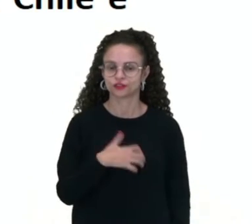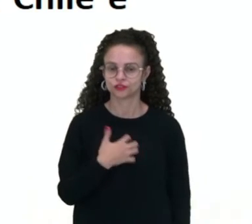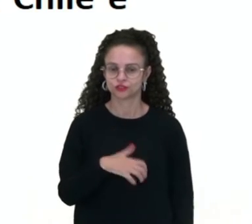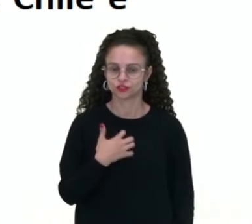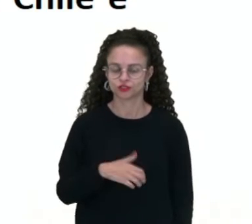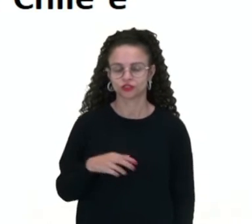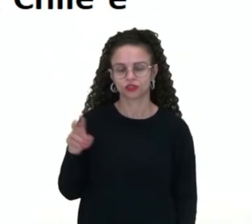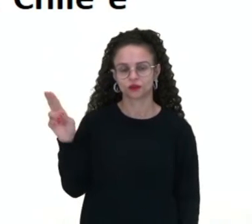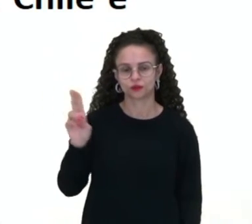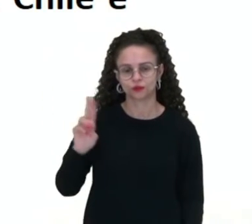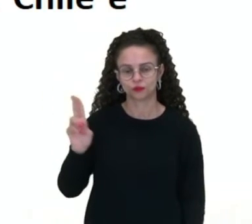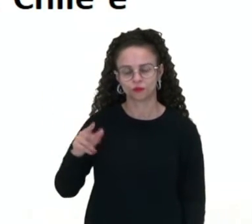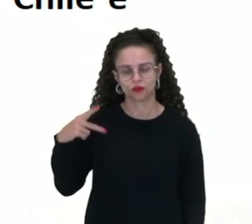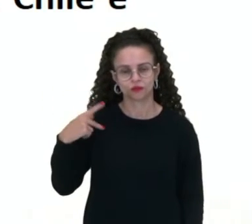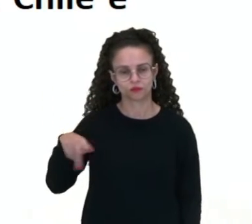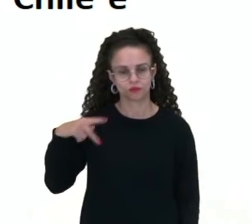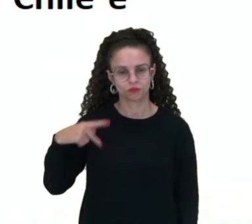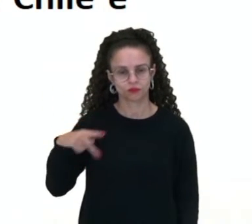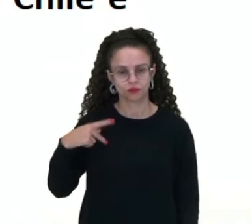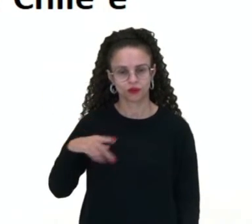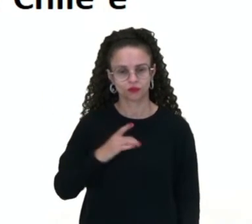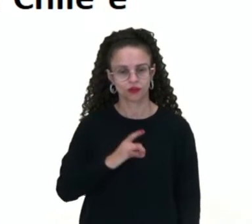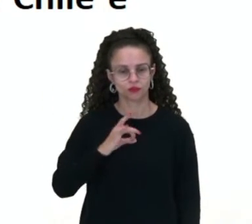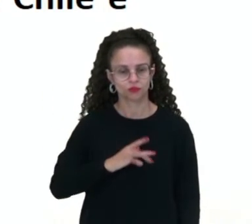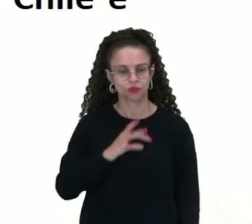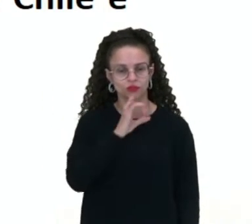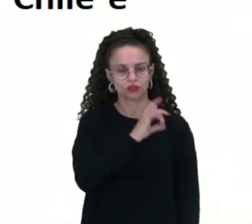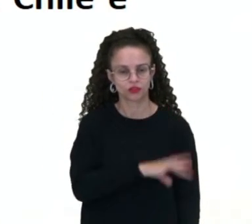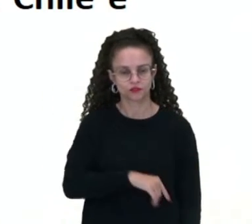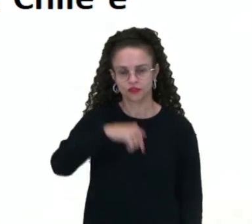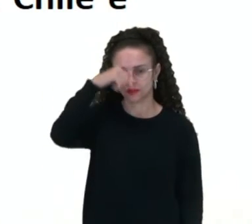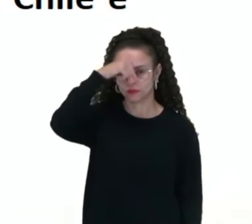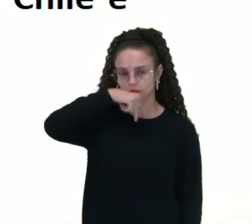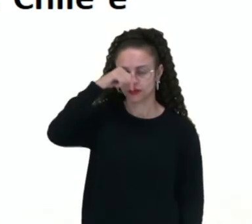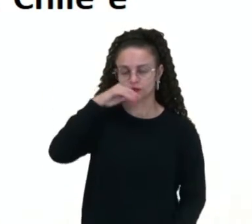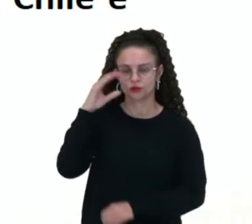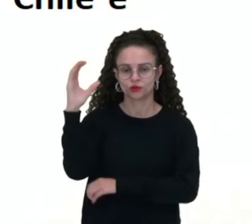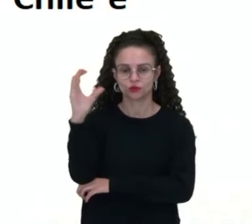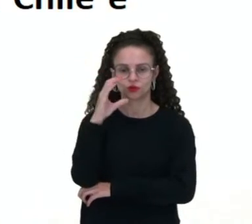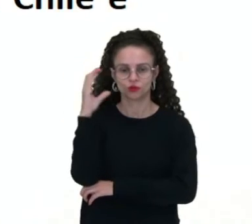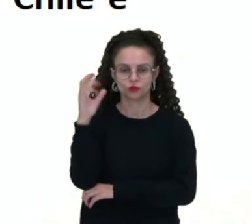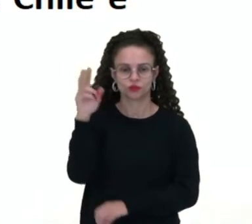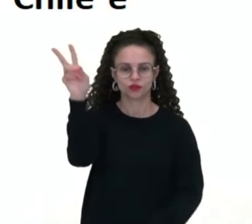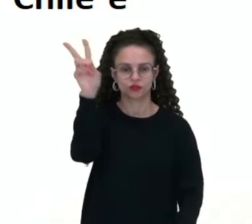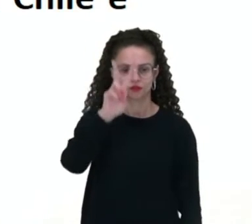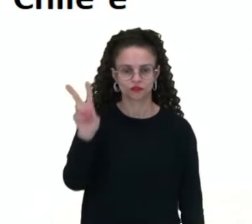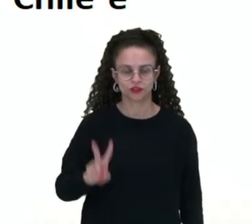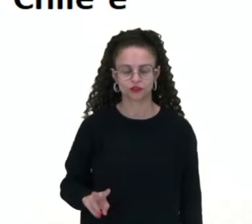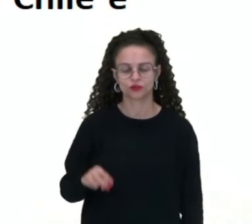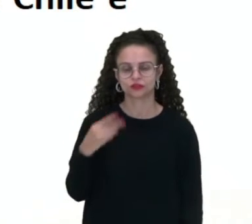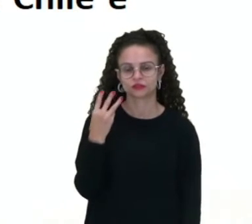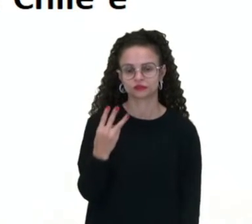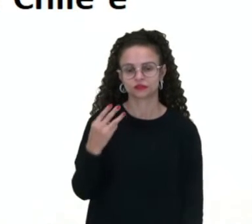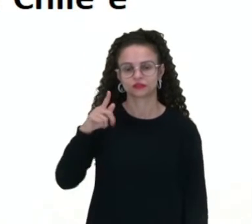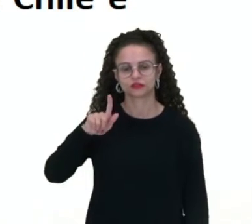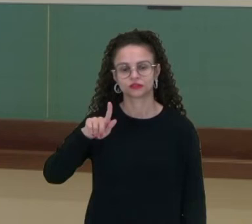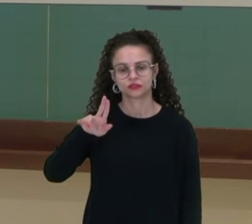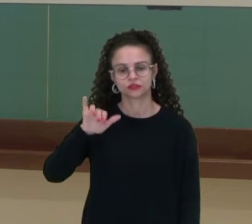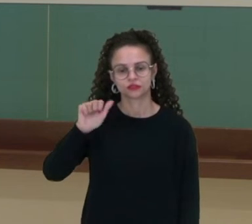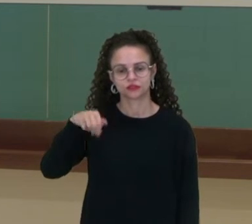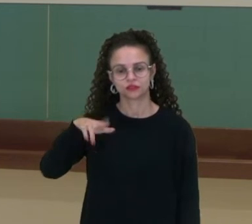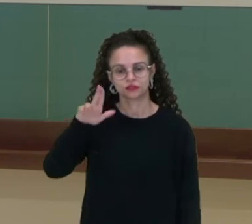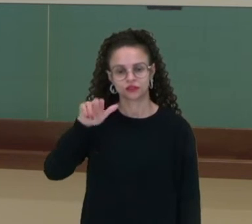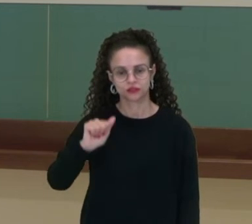o Uruguai, o Paraguai, a Bolívia, o Peru, a Colômbia, a Venezuela e as 3 Guianas, que